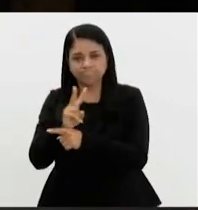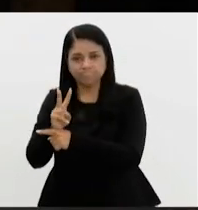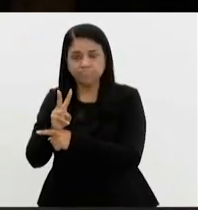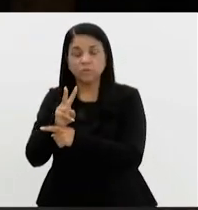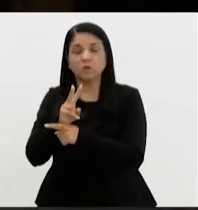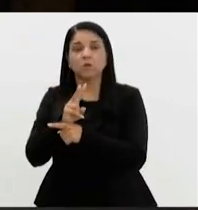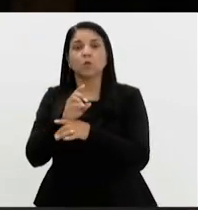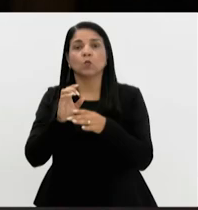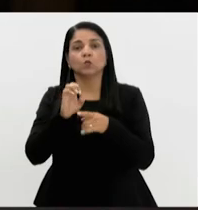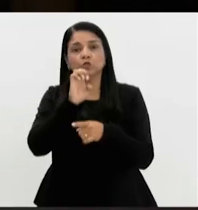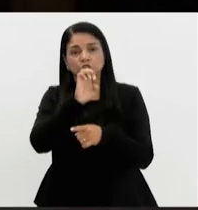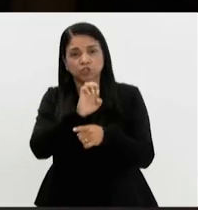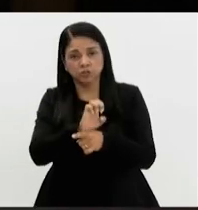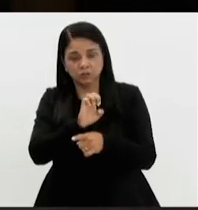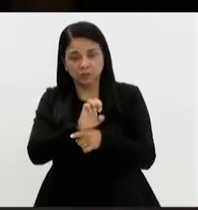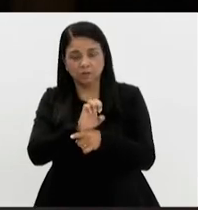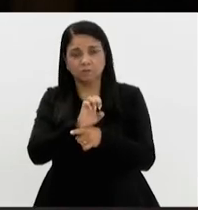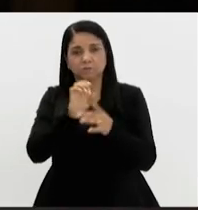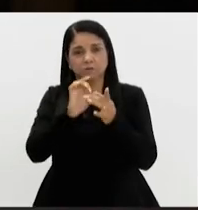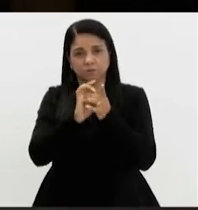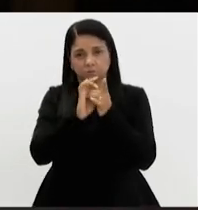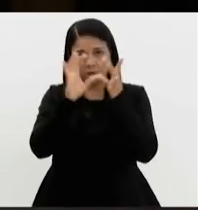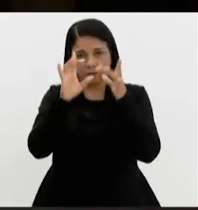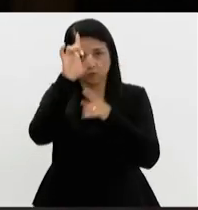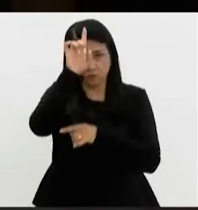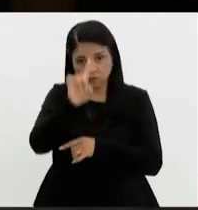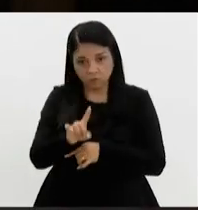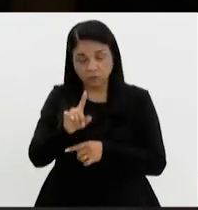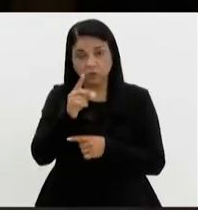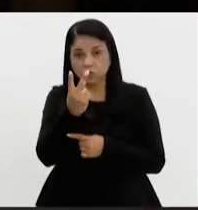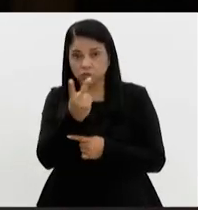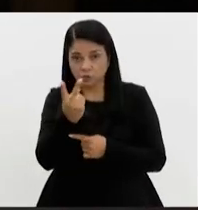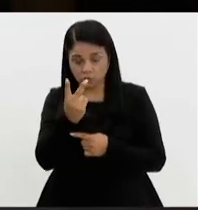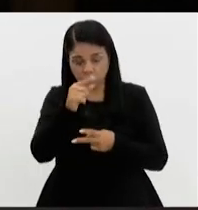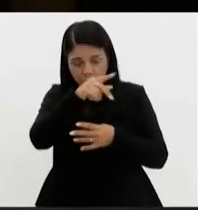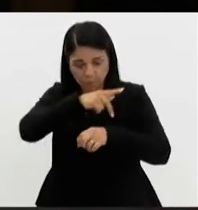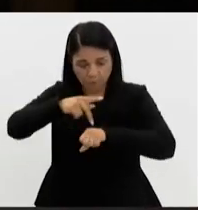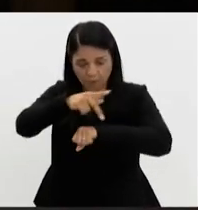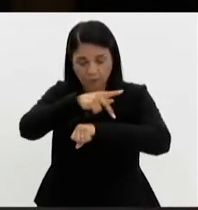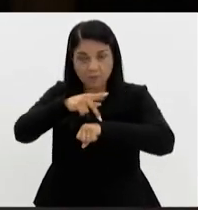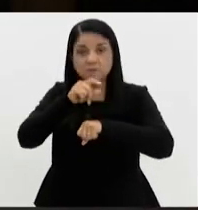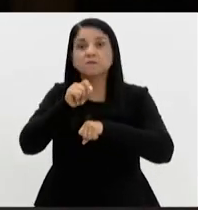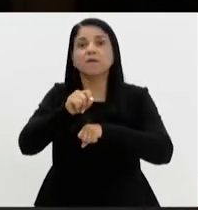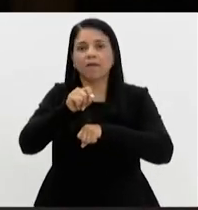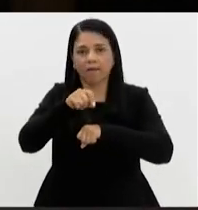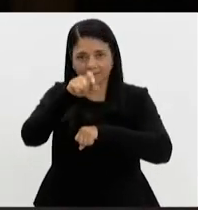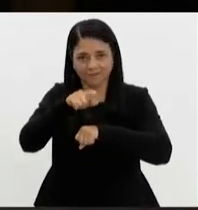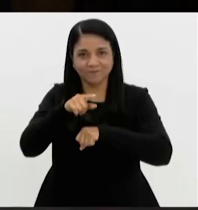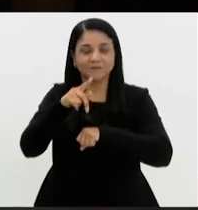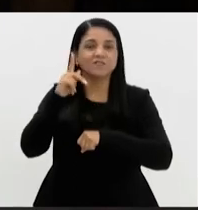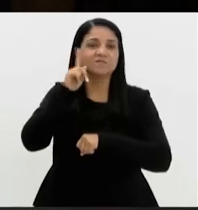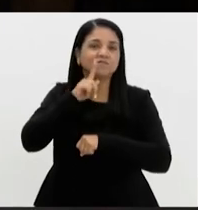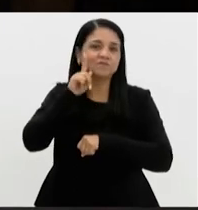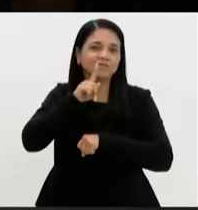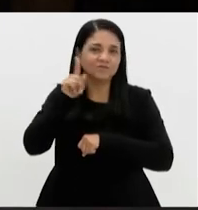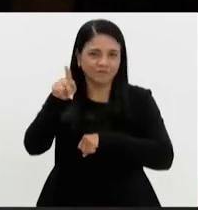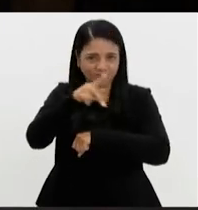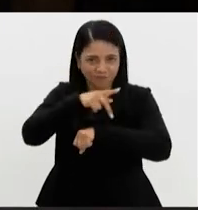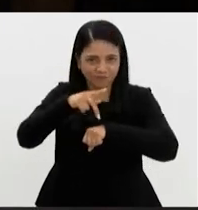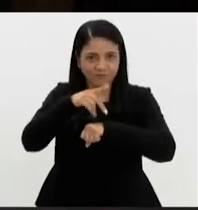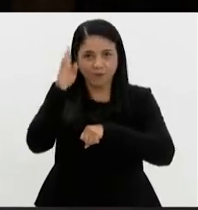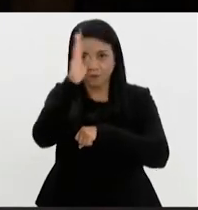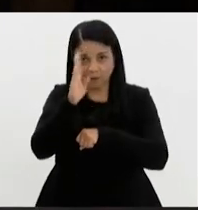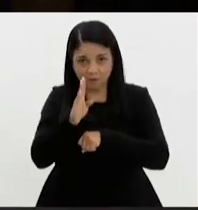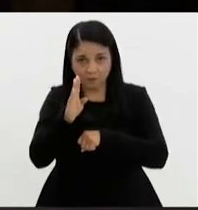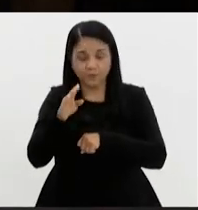democrático de direito e esses dois países são os Estados Unidos e o Brasil a Hungria não tem